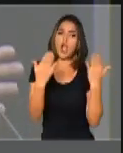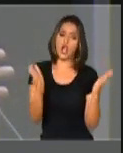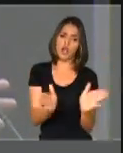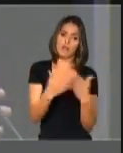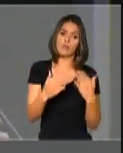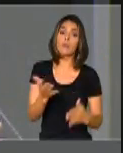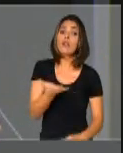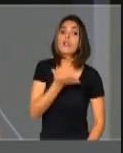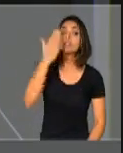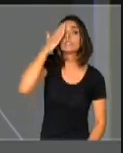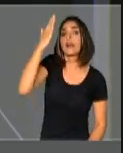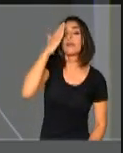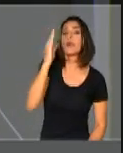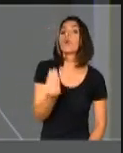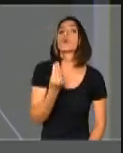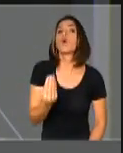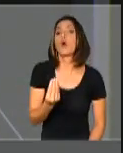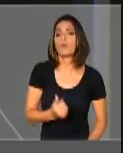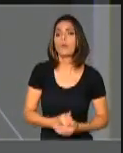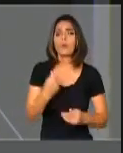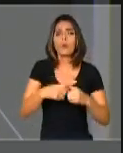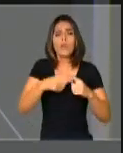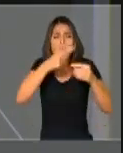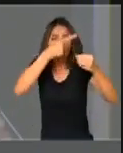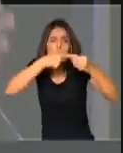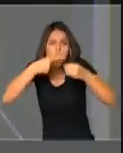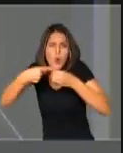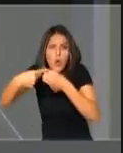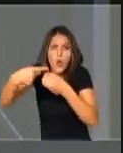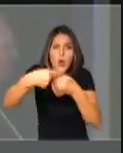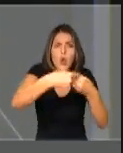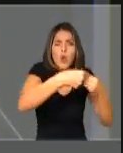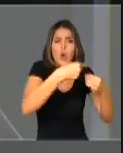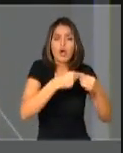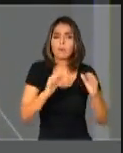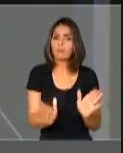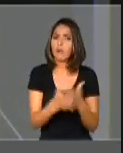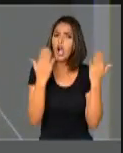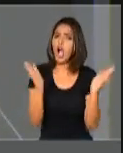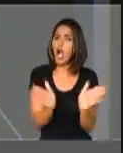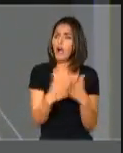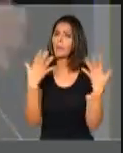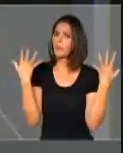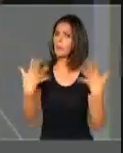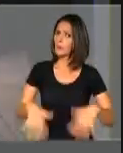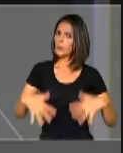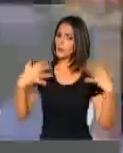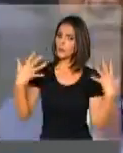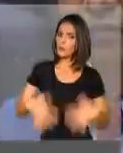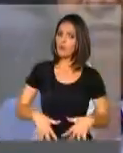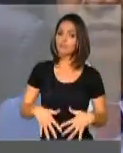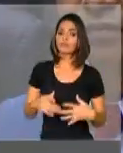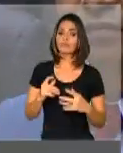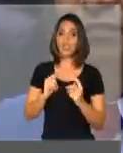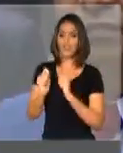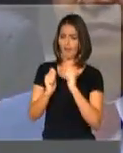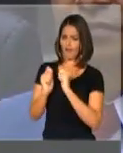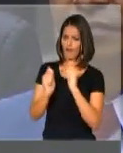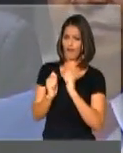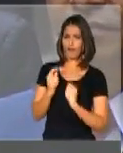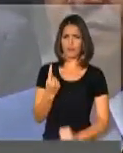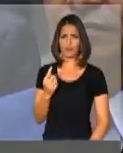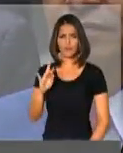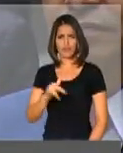que eu queria saber disso, senhor presidente? Porque tem um monte de municípios, sobretudo nas regiões mais pobres, que na economia